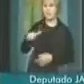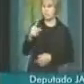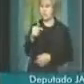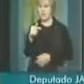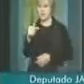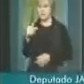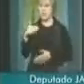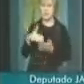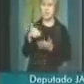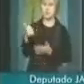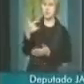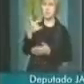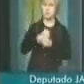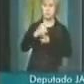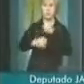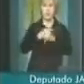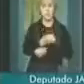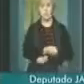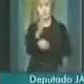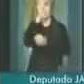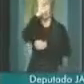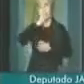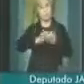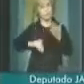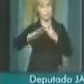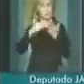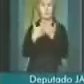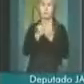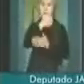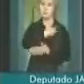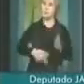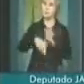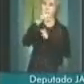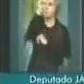ser distribuído o ano que vem em todas as escolas públicas do Brasil.